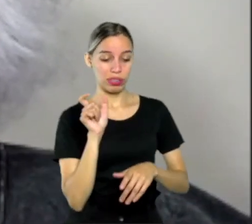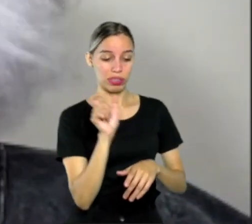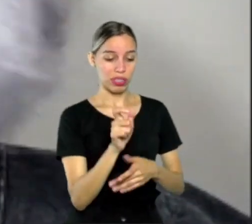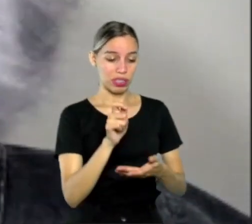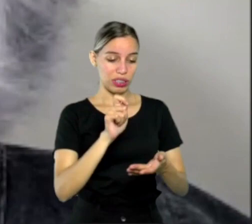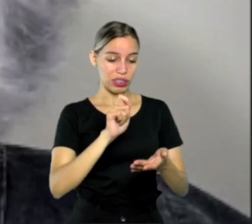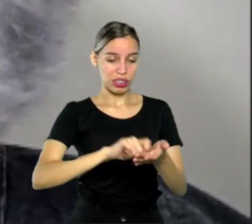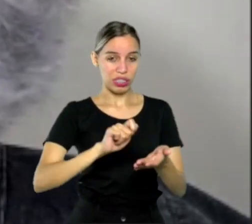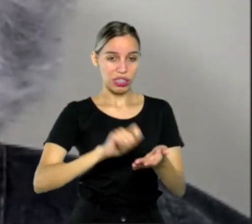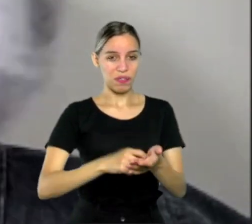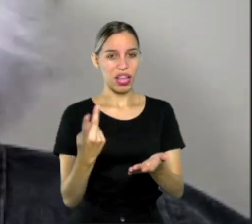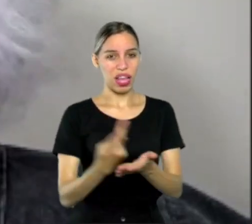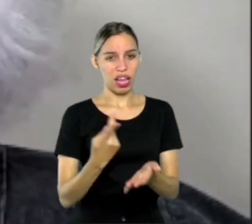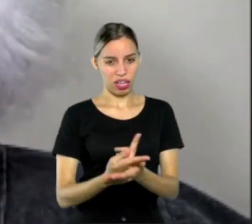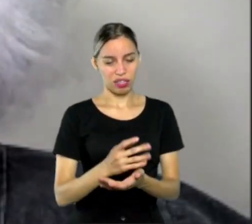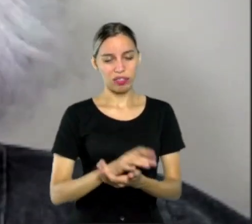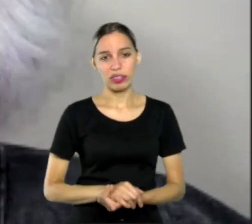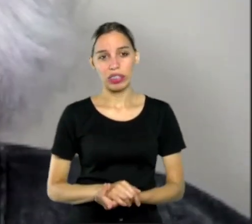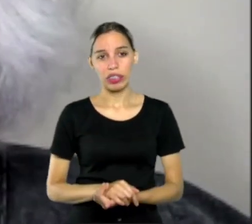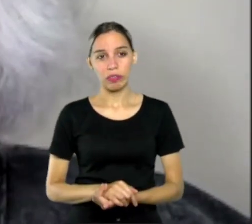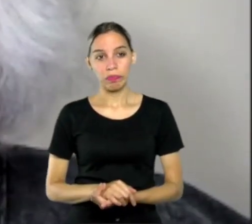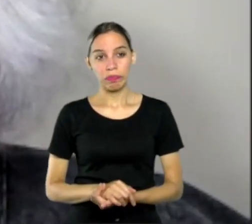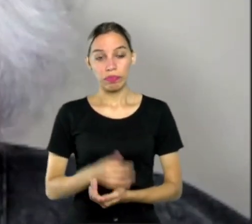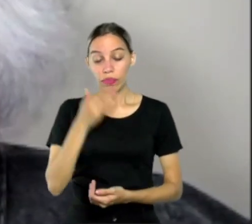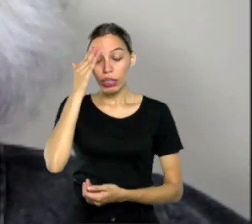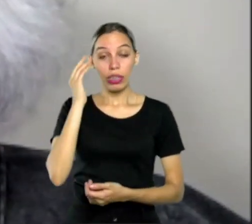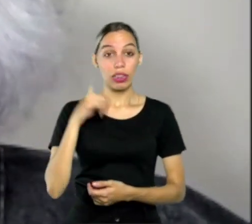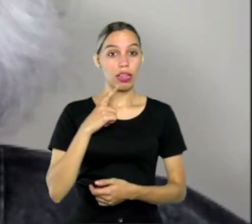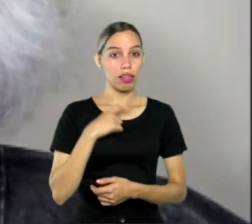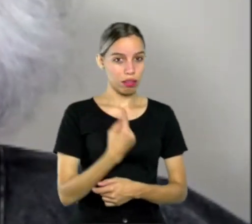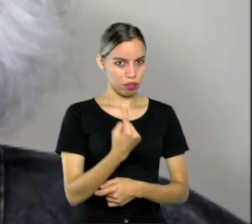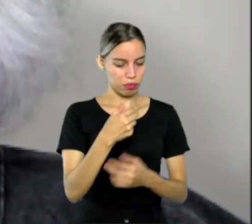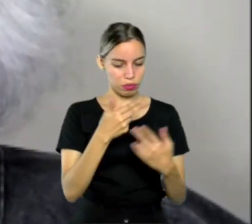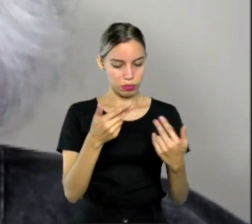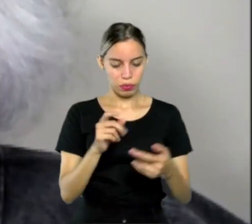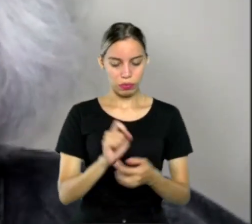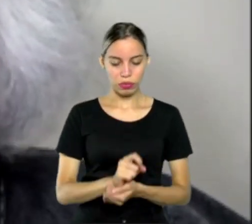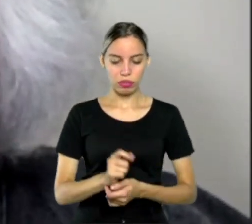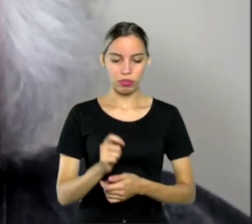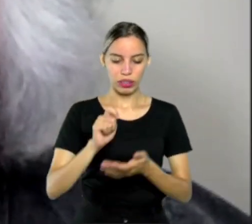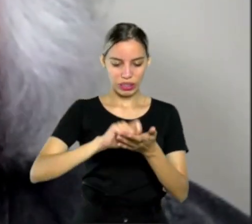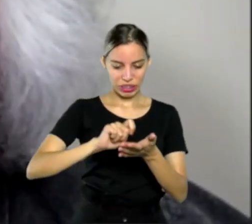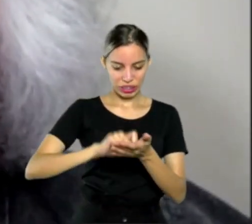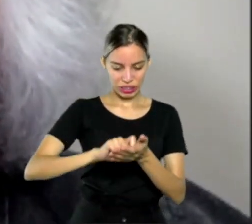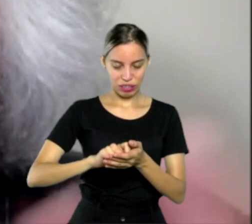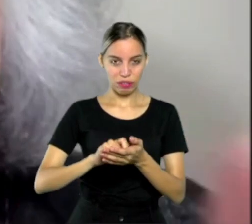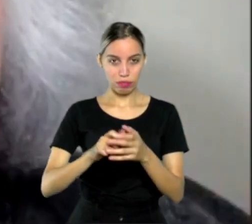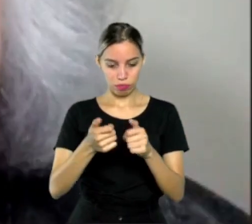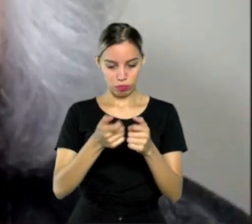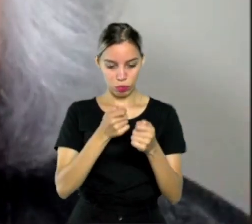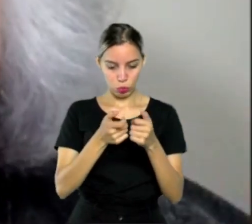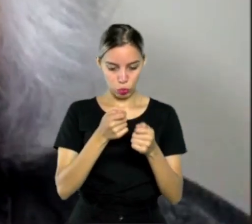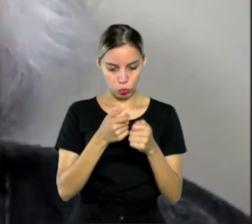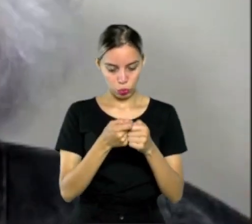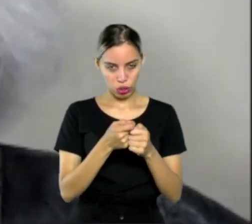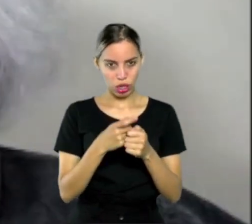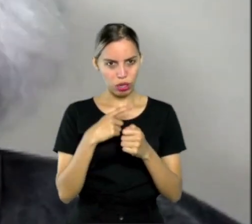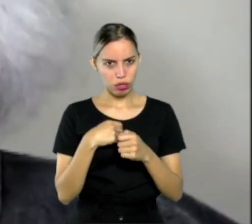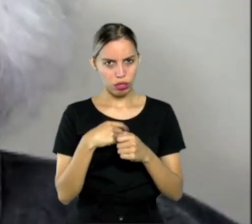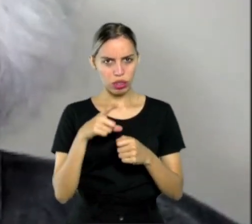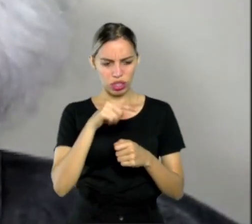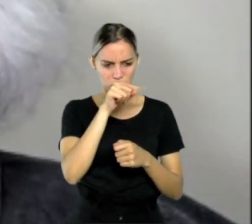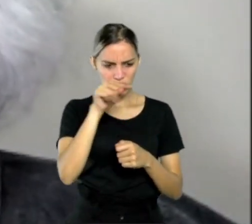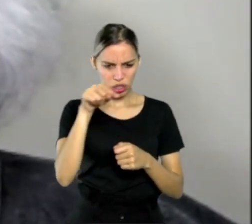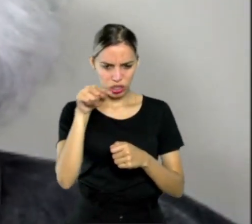Esses dias apareceu no meu celular um diabo de um corretor ortográfico para atrapalhar todos os textos, e eu